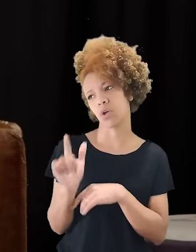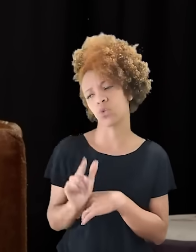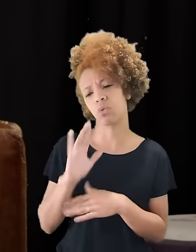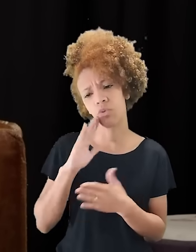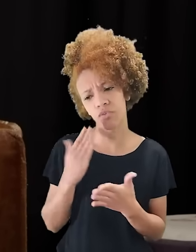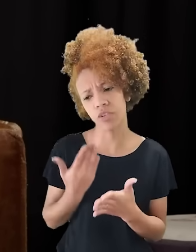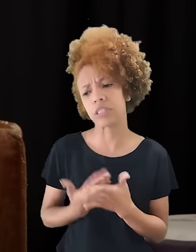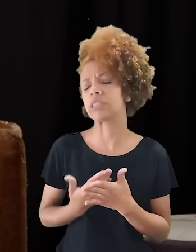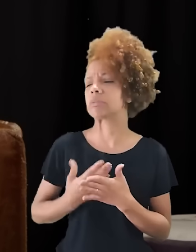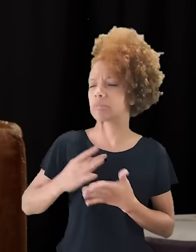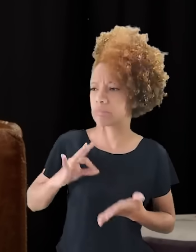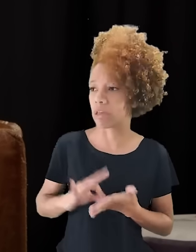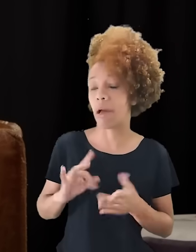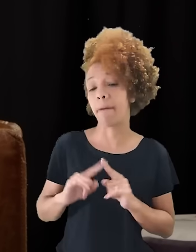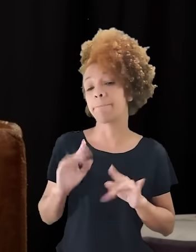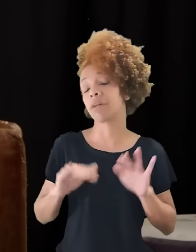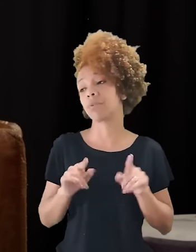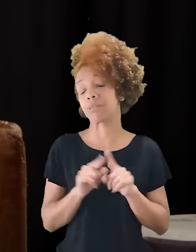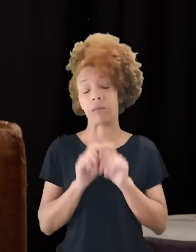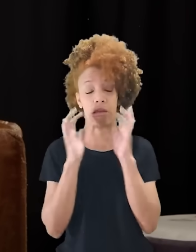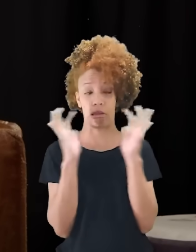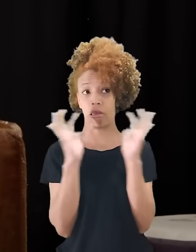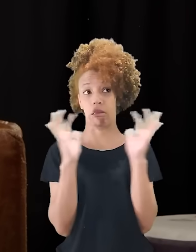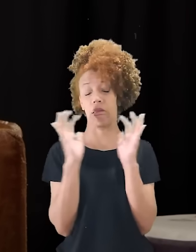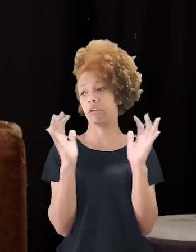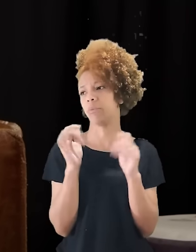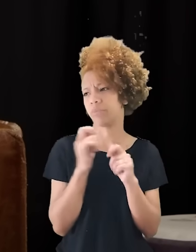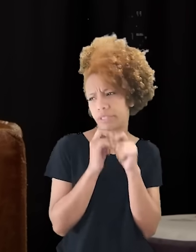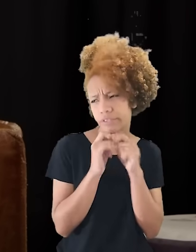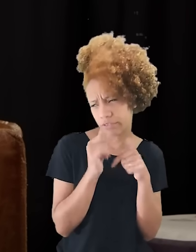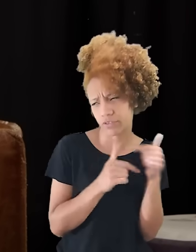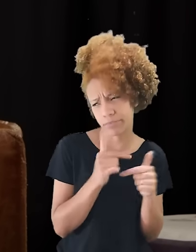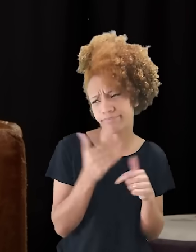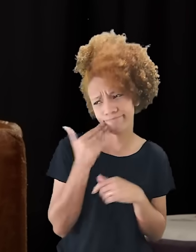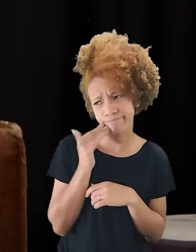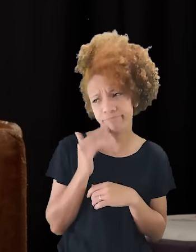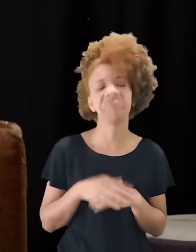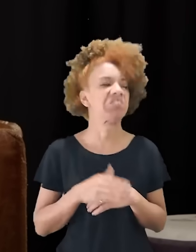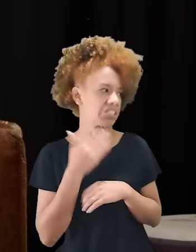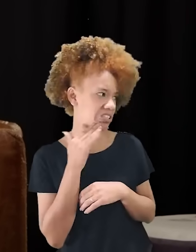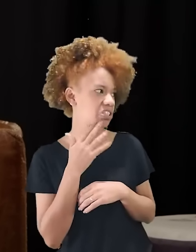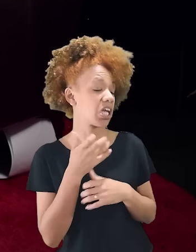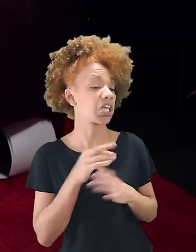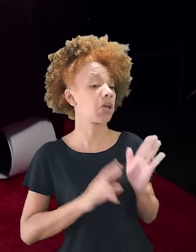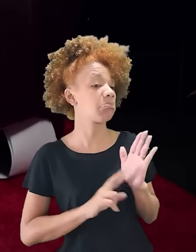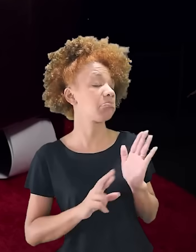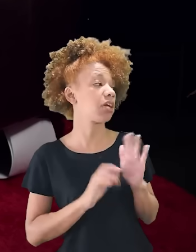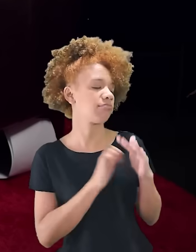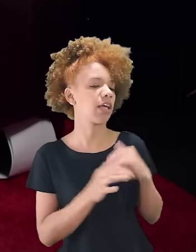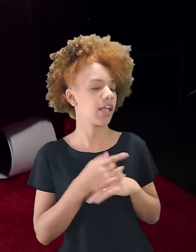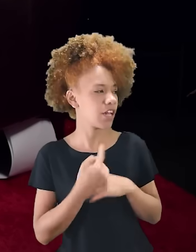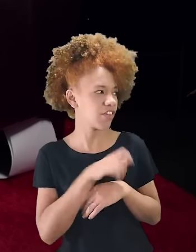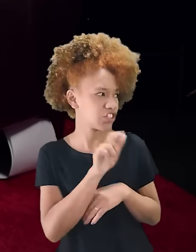o azul ele passa confiança credibilidade mas talvez ele possa ser exagerado demais para uma entrevista de emprego Entendeu entendi o cara que quer ser o